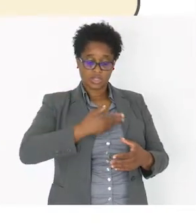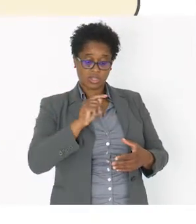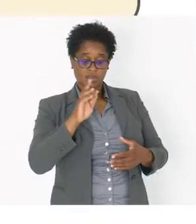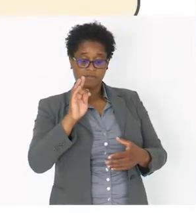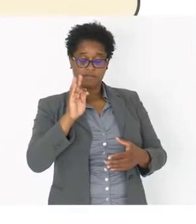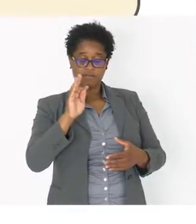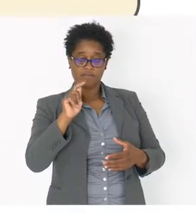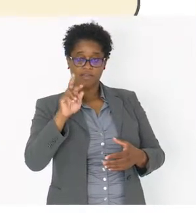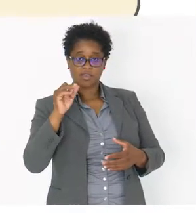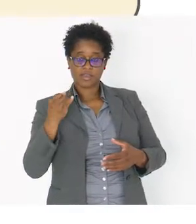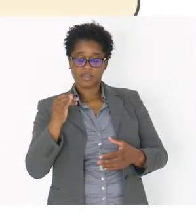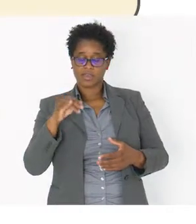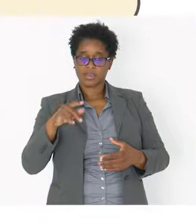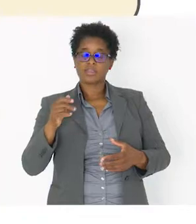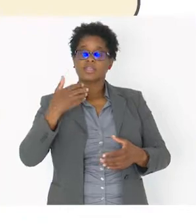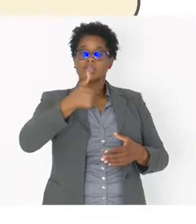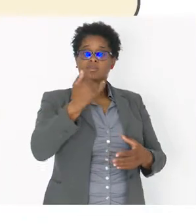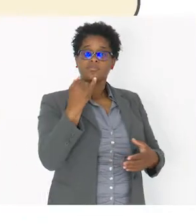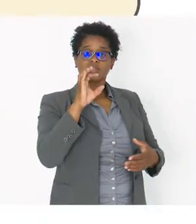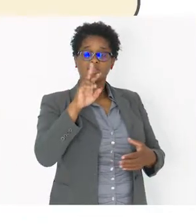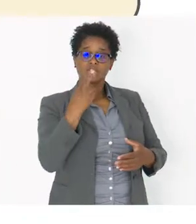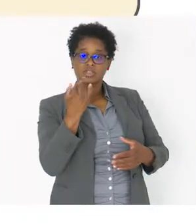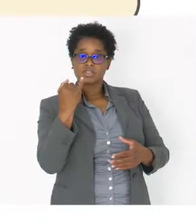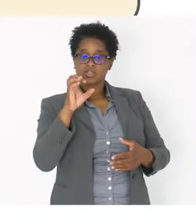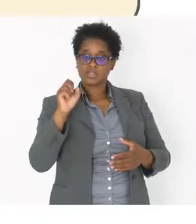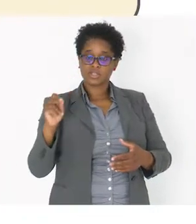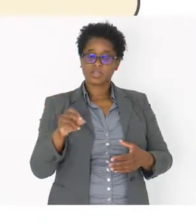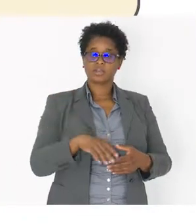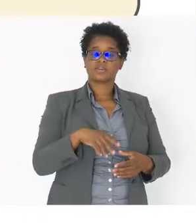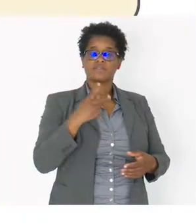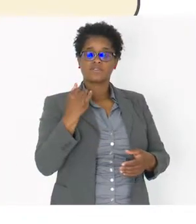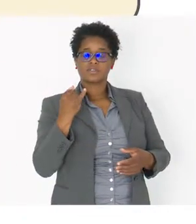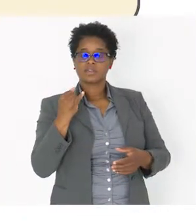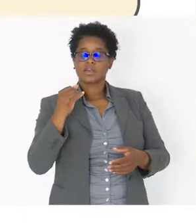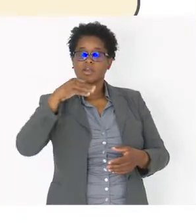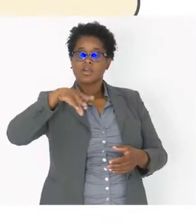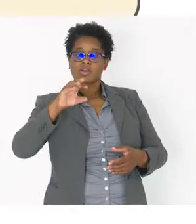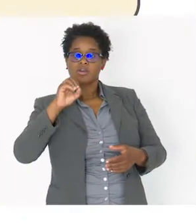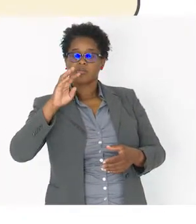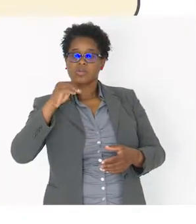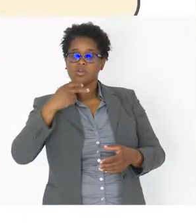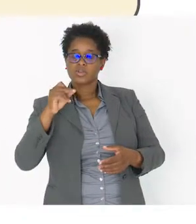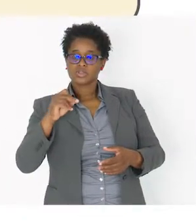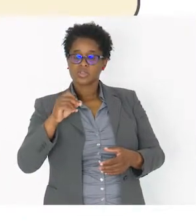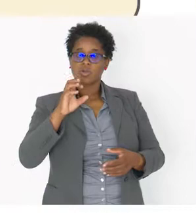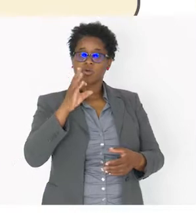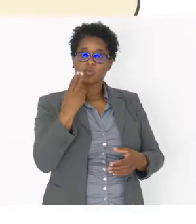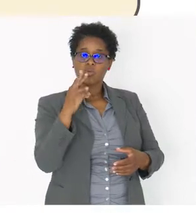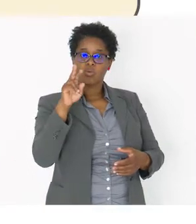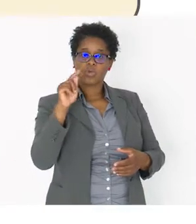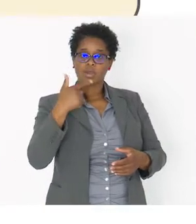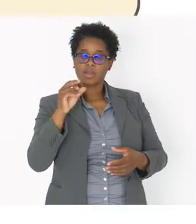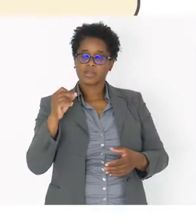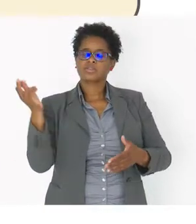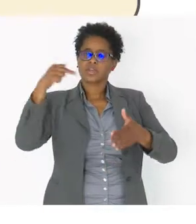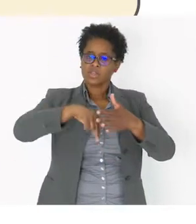as vesículas seminais, a próstata, os uréteres, fazem parte do grupo dos